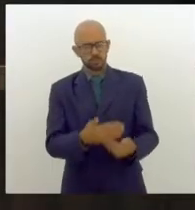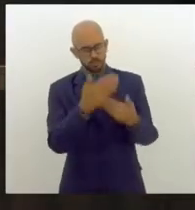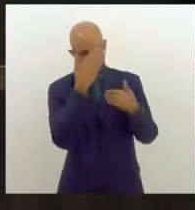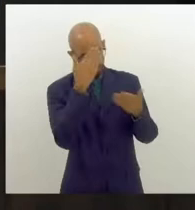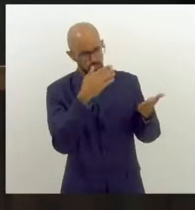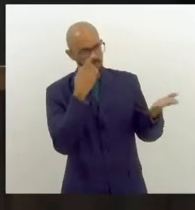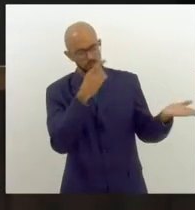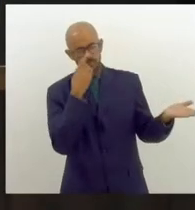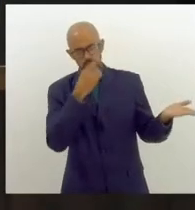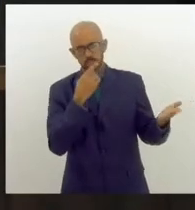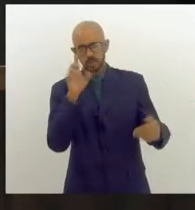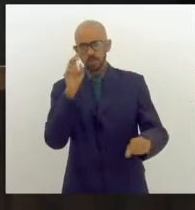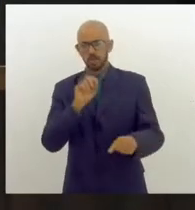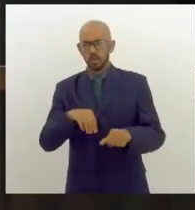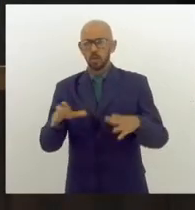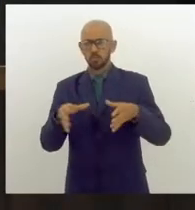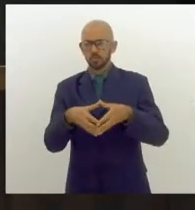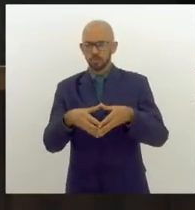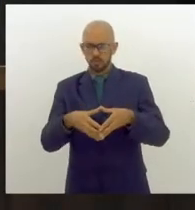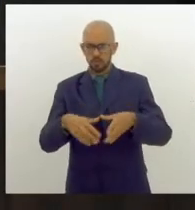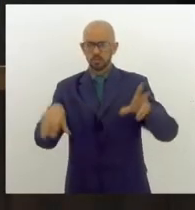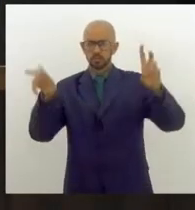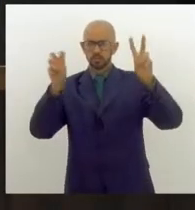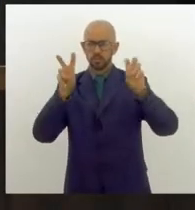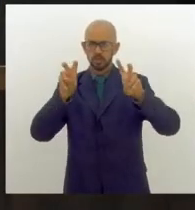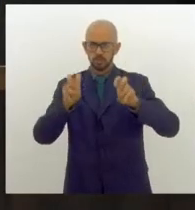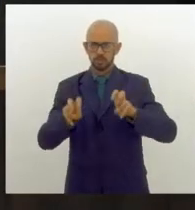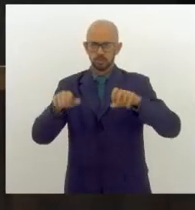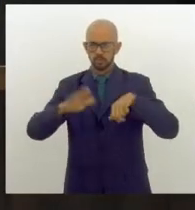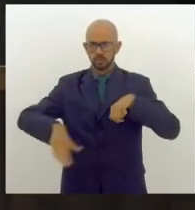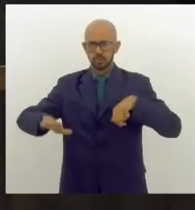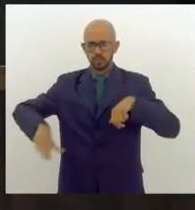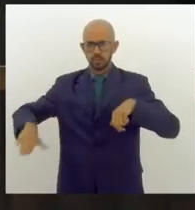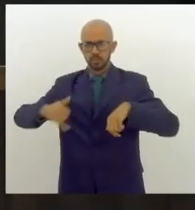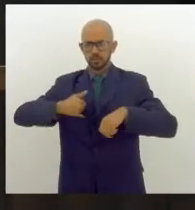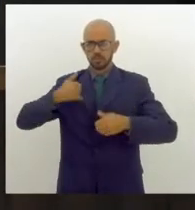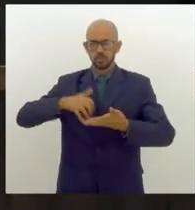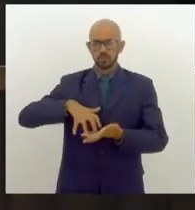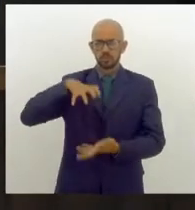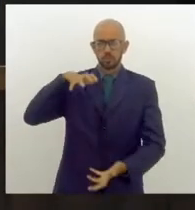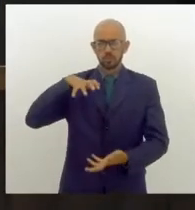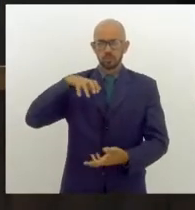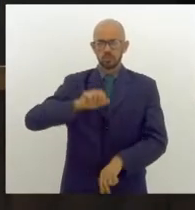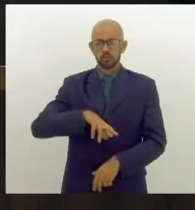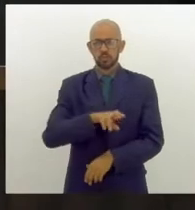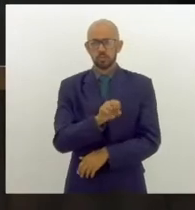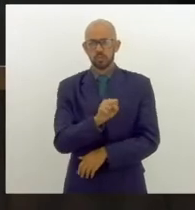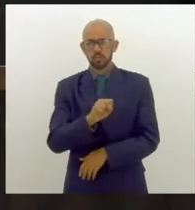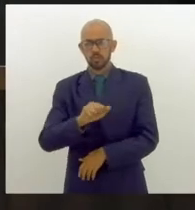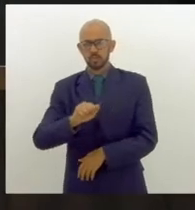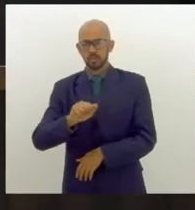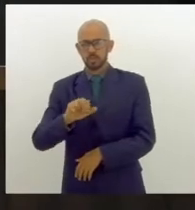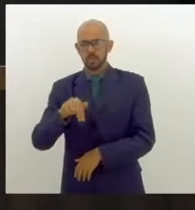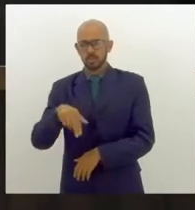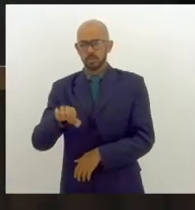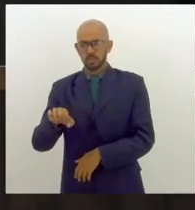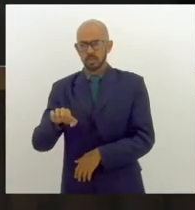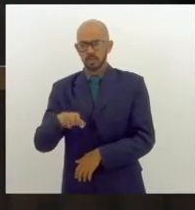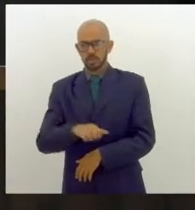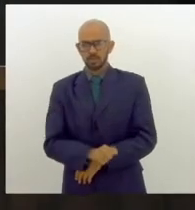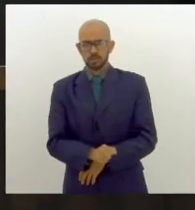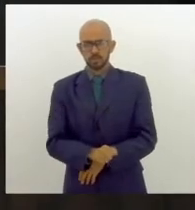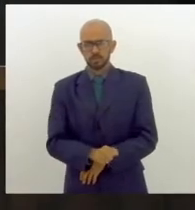Defesa, pela Comissão de Assunto da Criança e do Adolescente e do Idoso, deputada Rosane Félix.